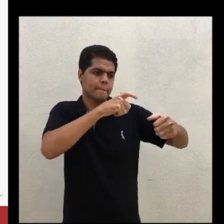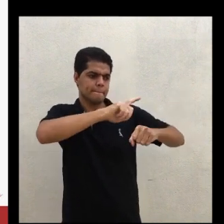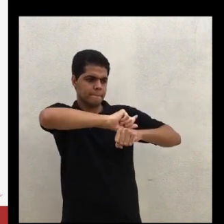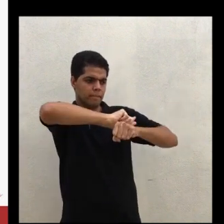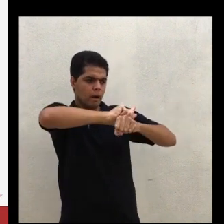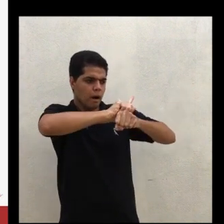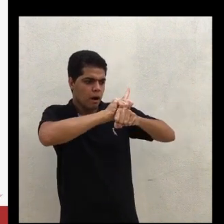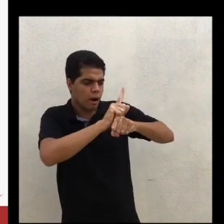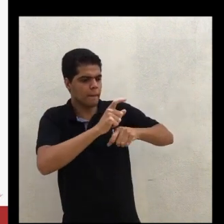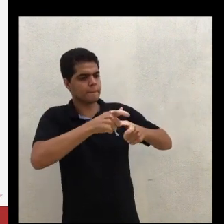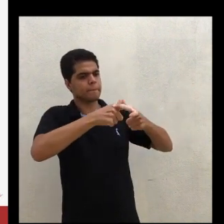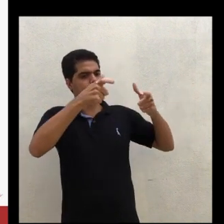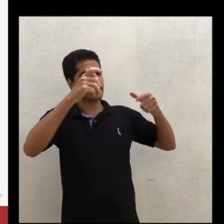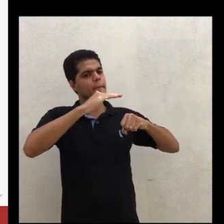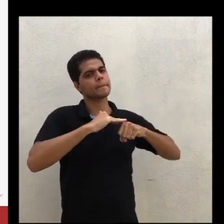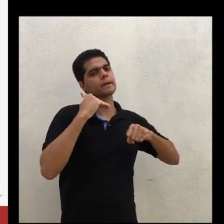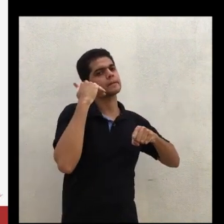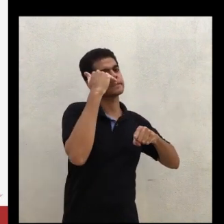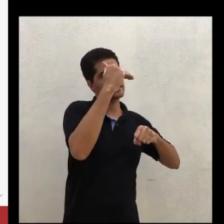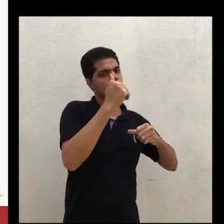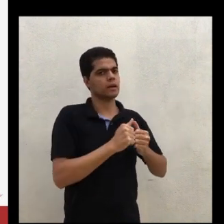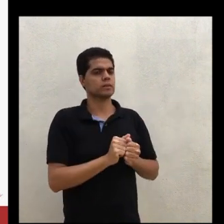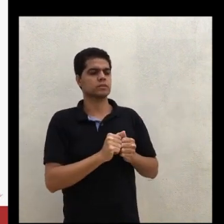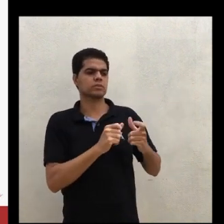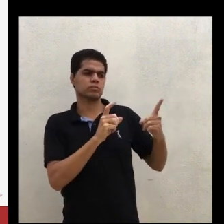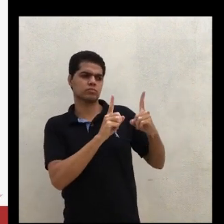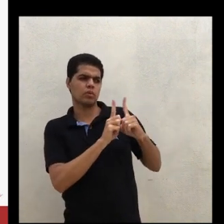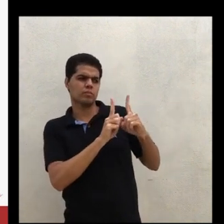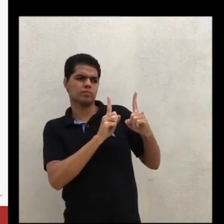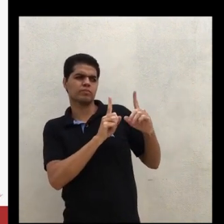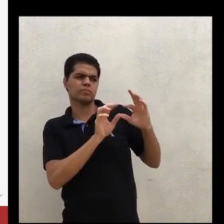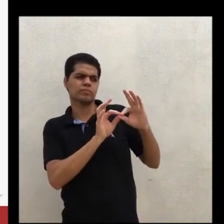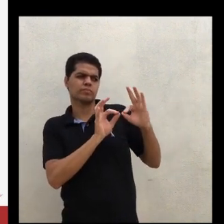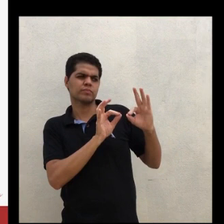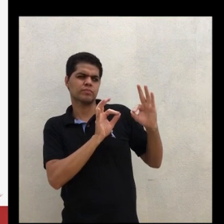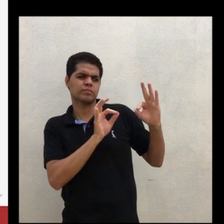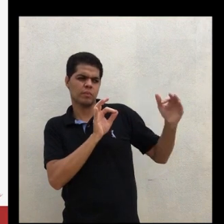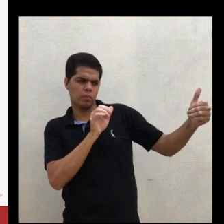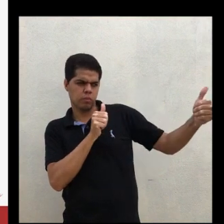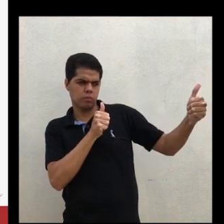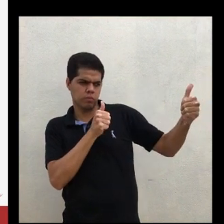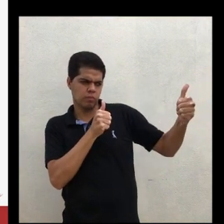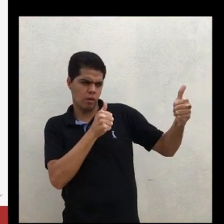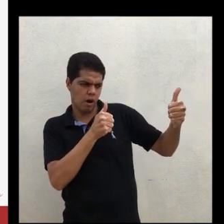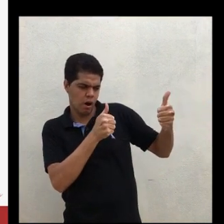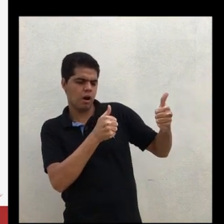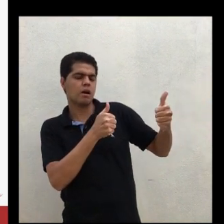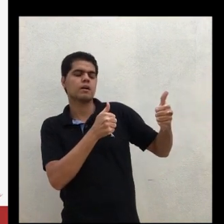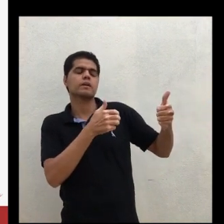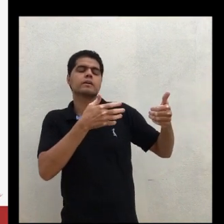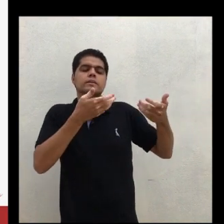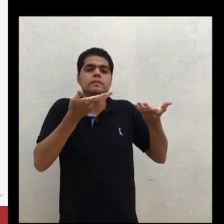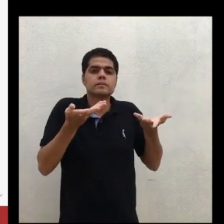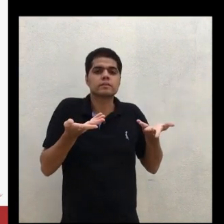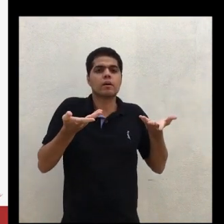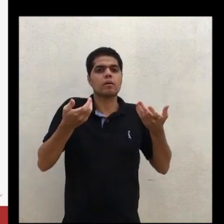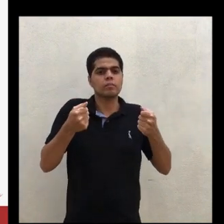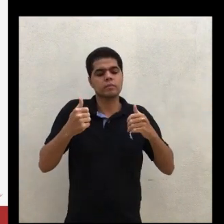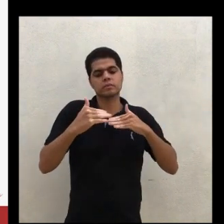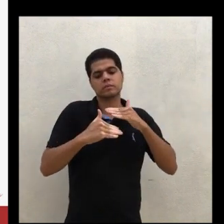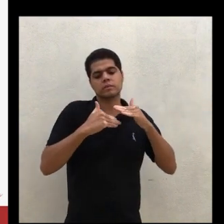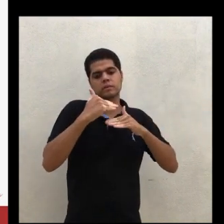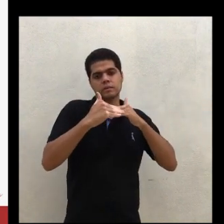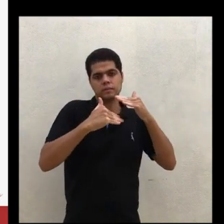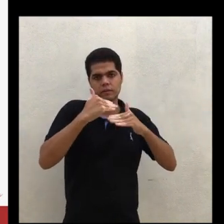tornando gradativamente mais perto, então gradativamente eu vou aumentando a frenagem do